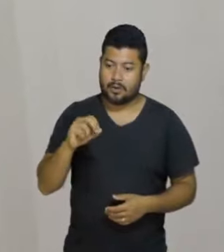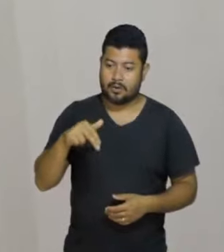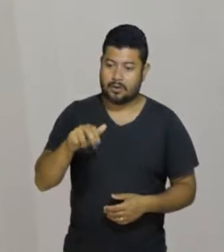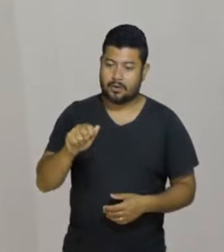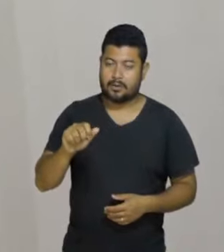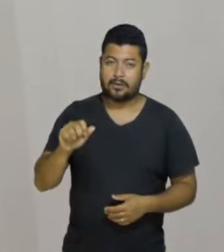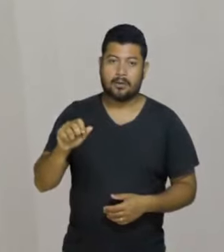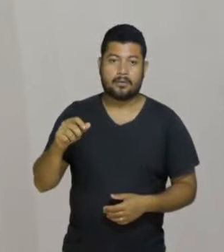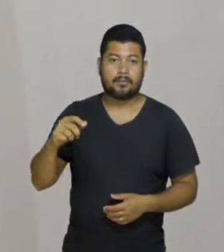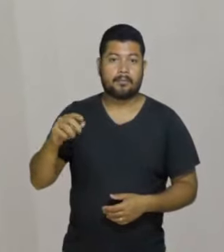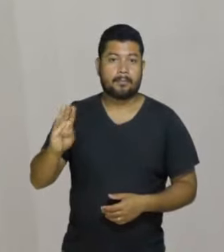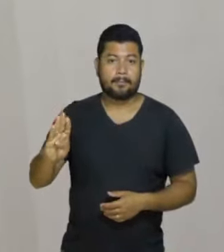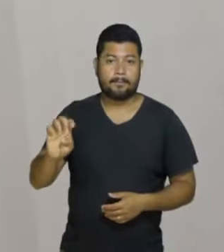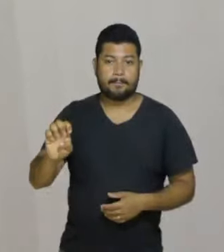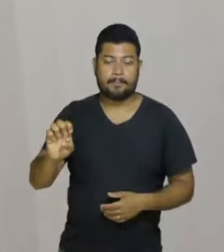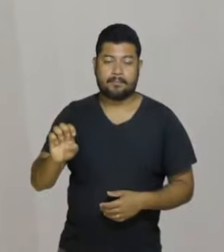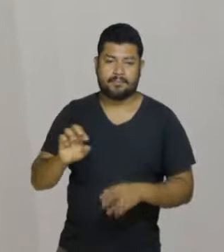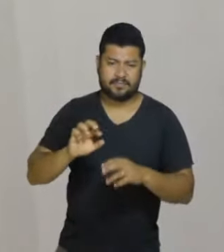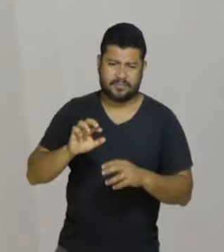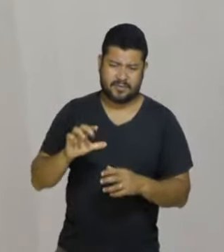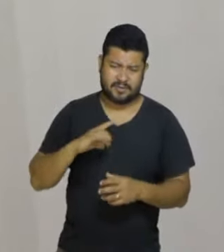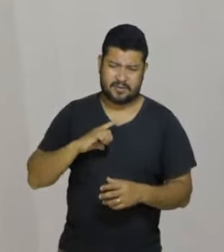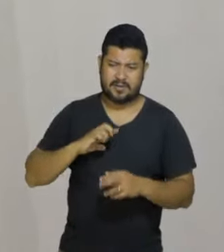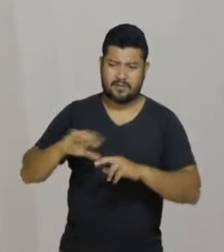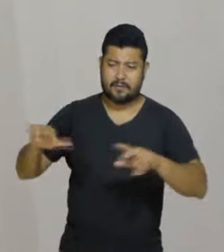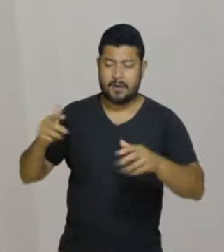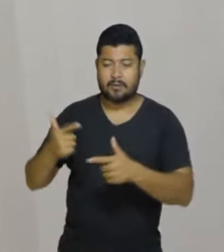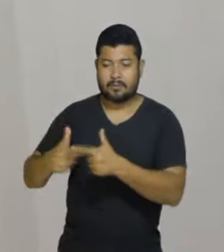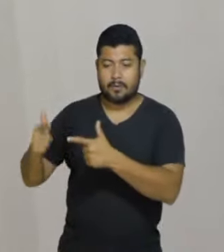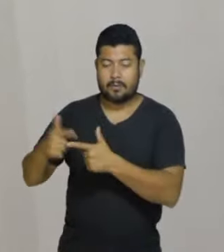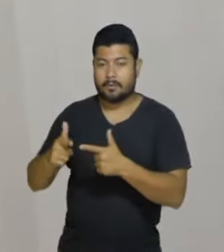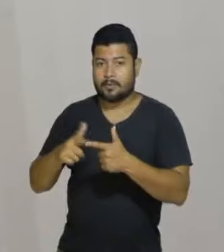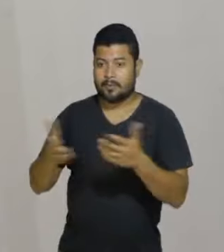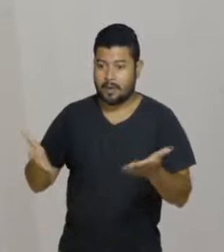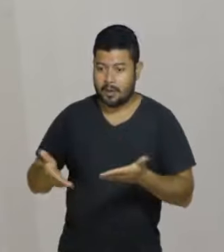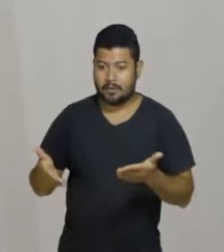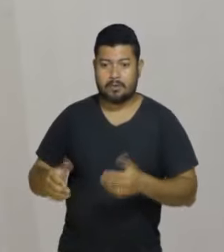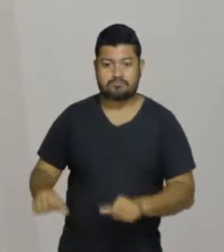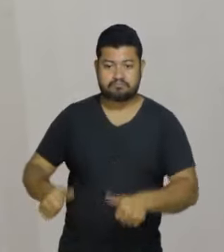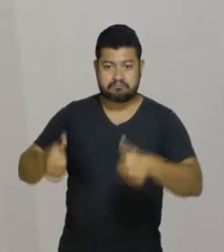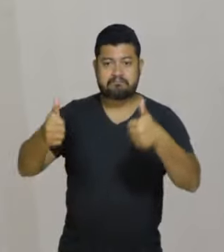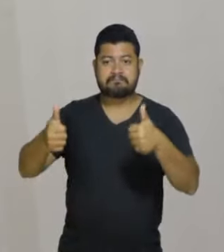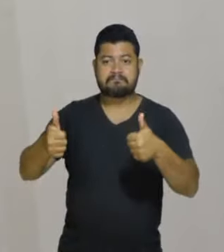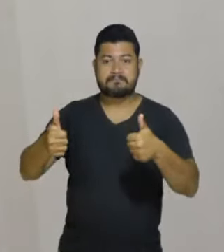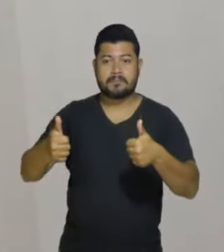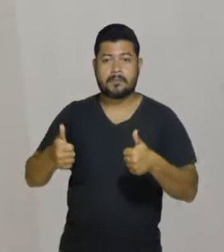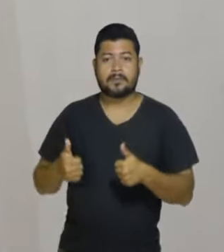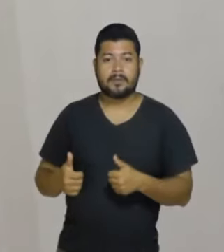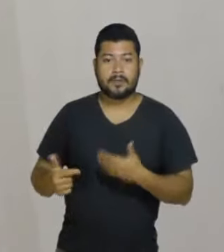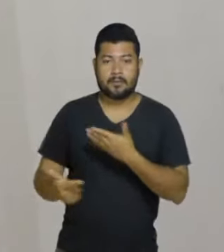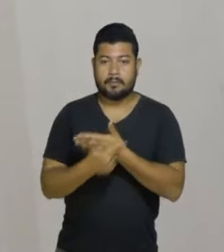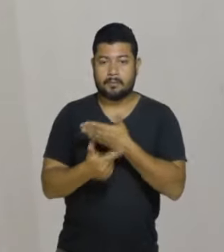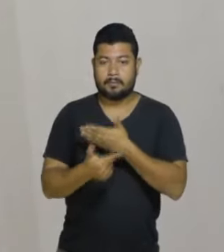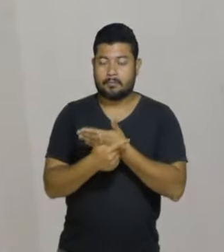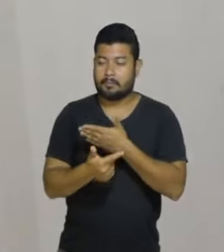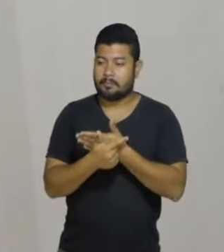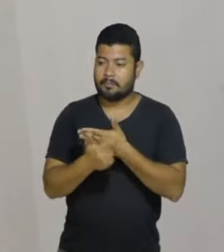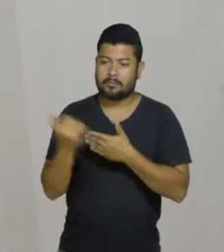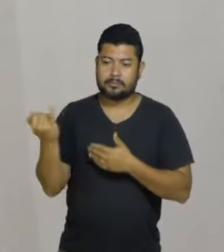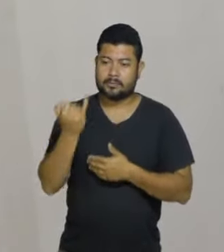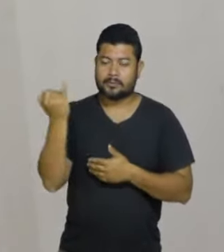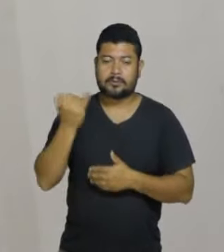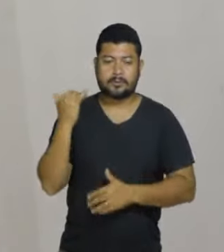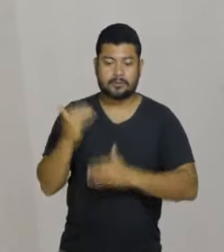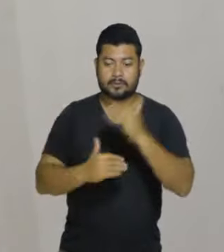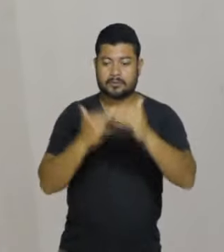depois de muitas dificuldades, mas vimos aqui que ela tem um papel fundamental para o desenvolvimento do Brasil,